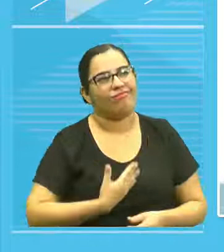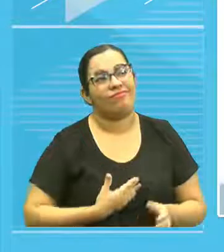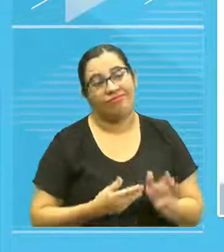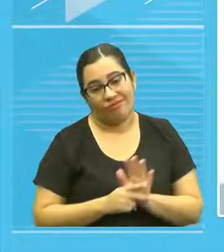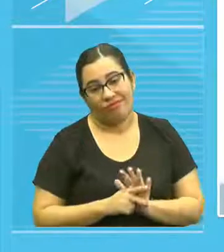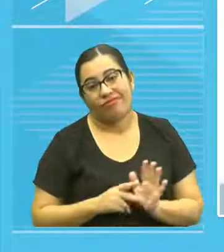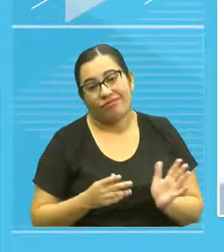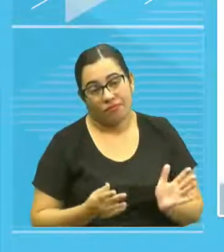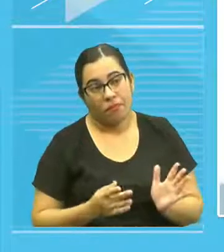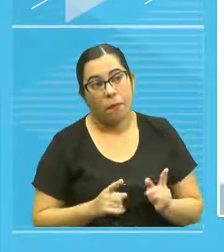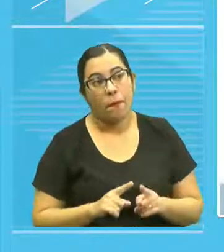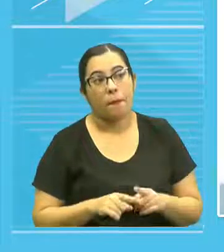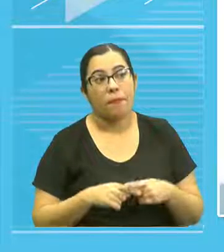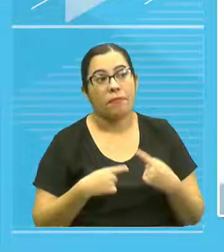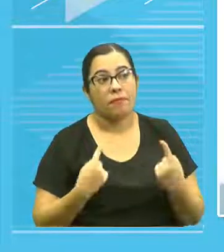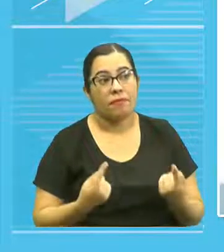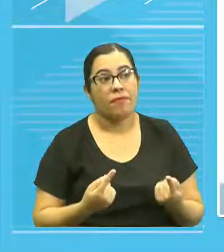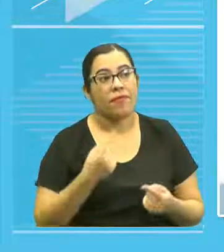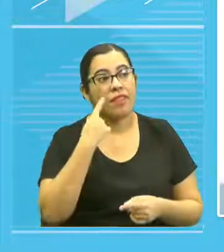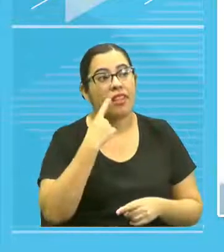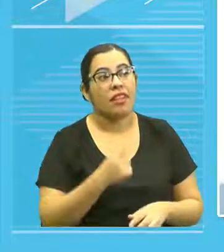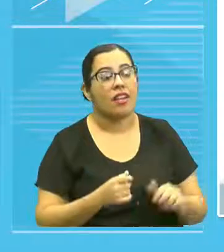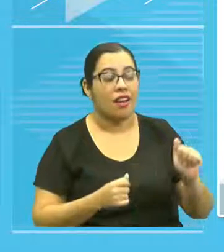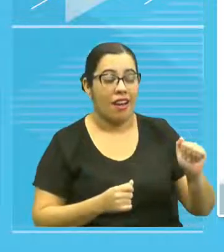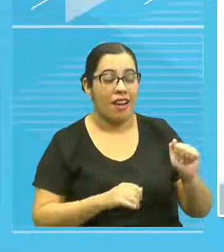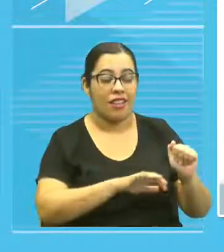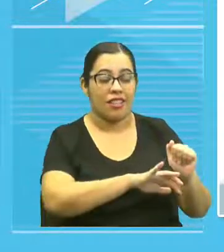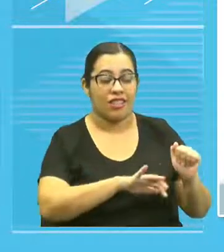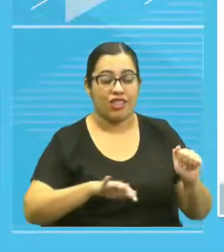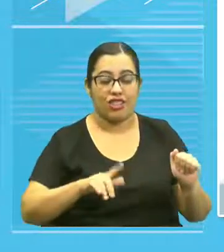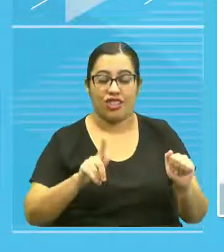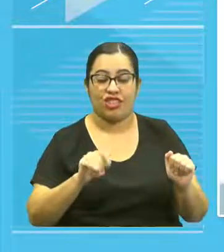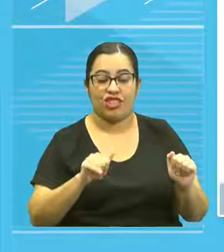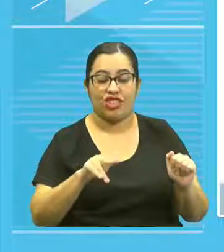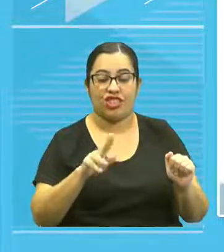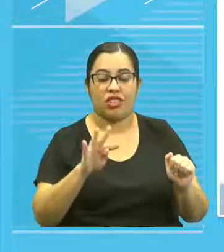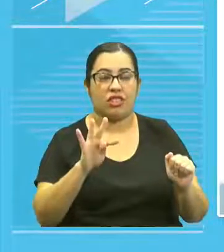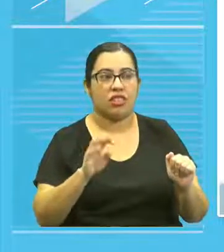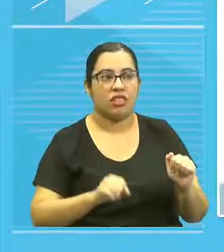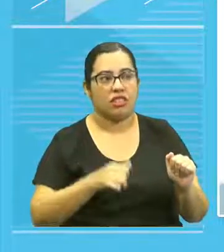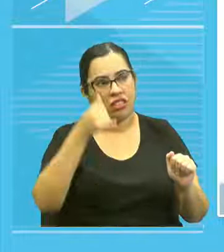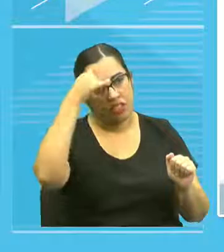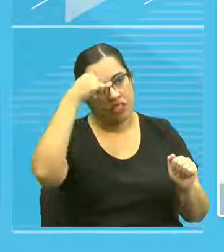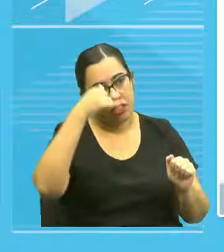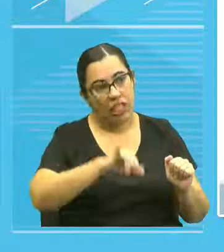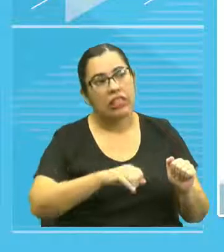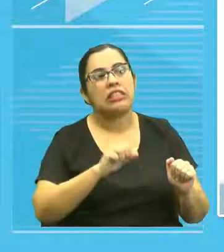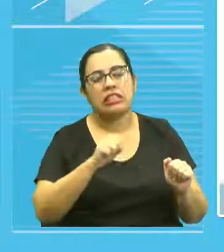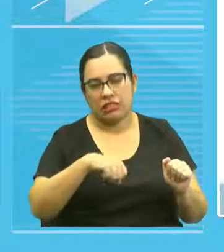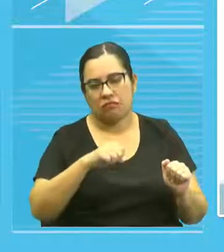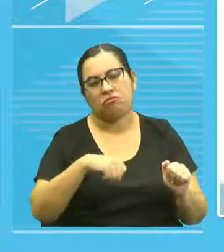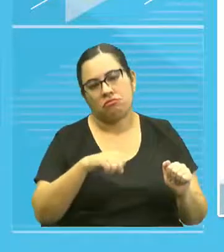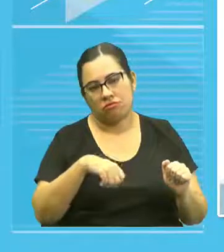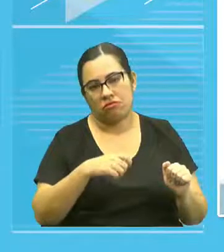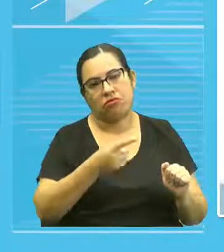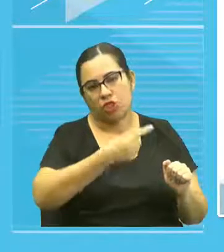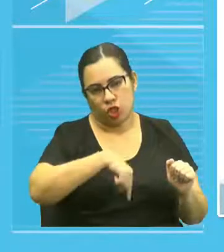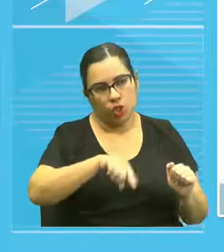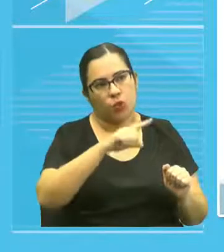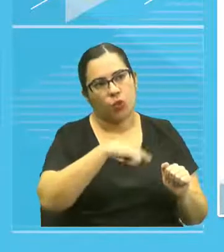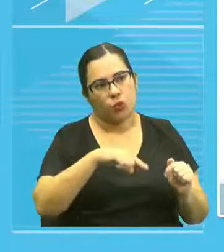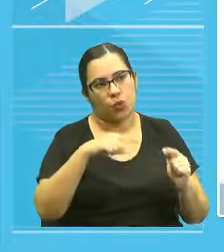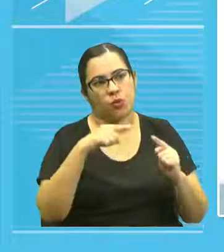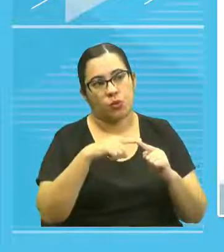e esse a gente aqui tio Jorge separado a gente vai visitar na redação ele tá certo a gente ajudando de